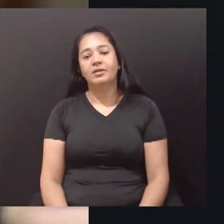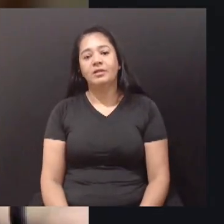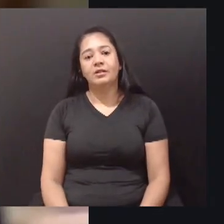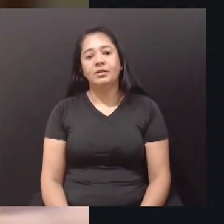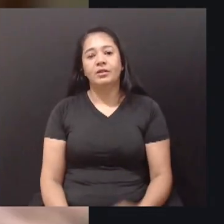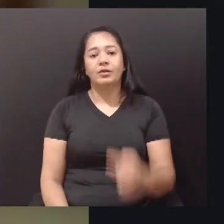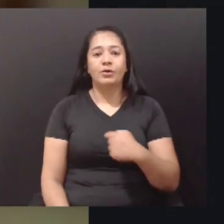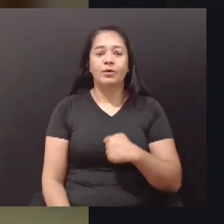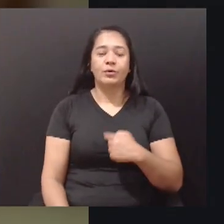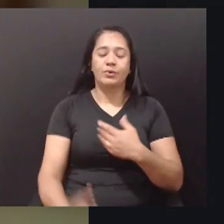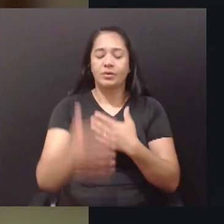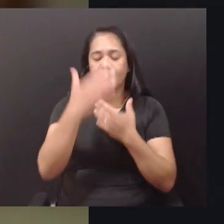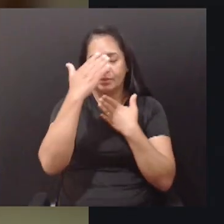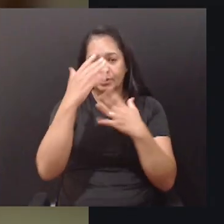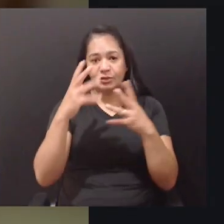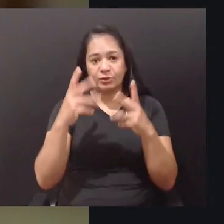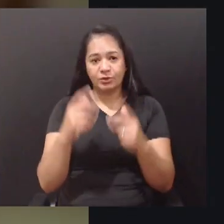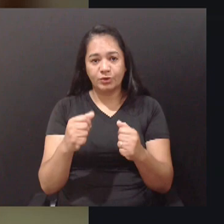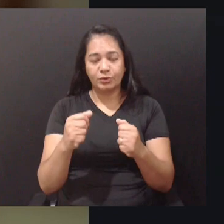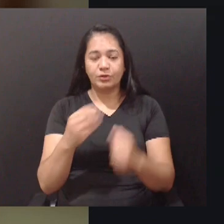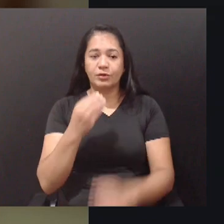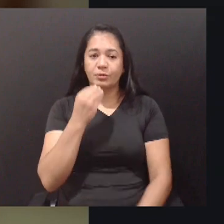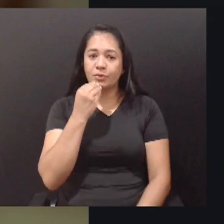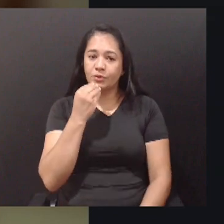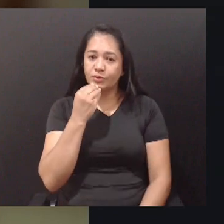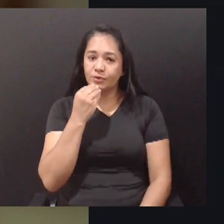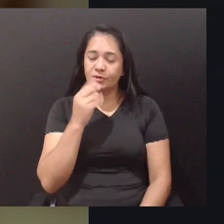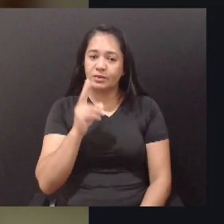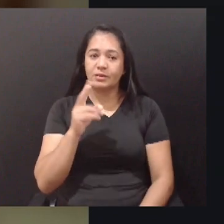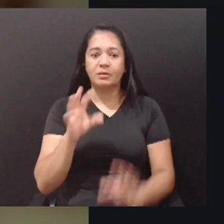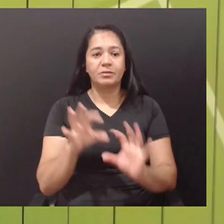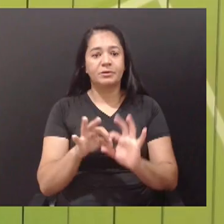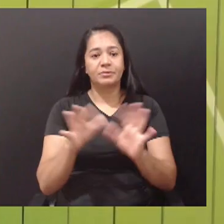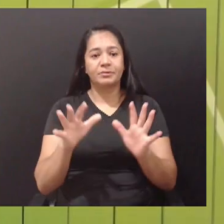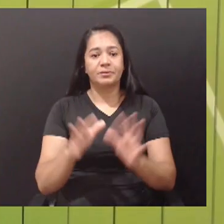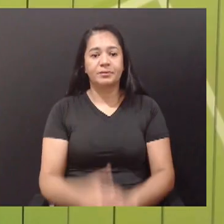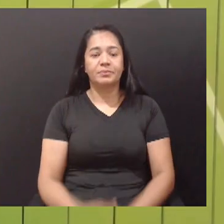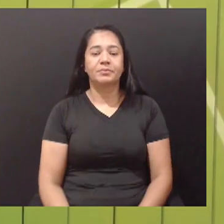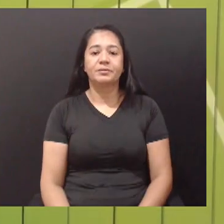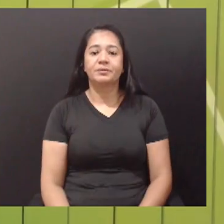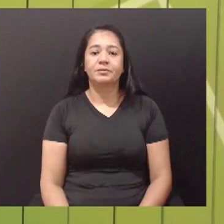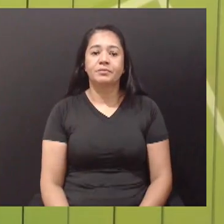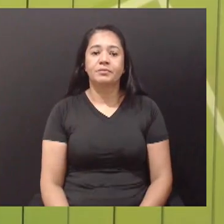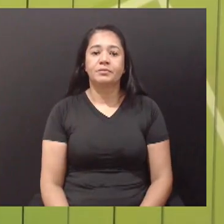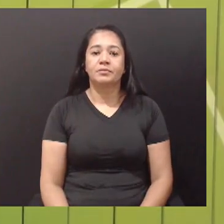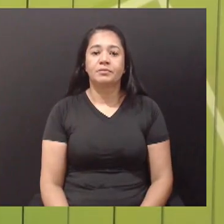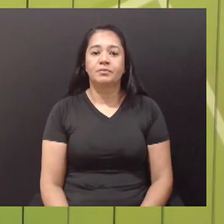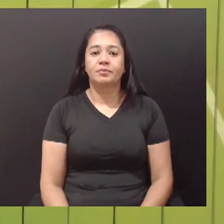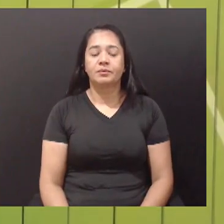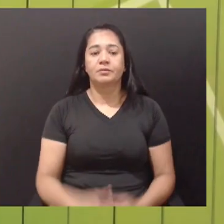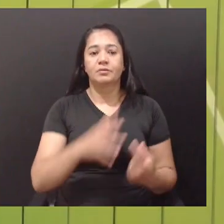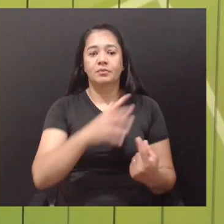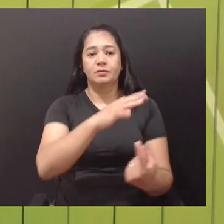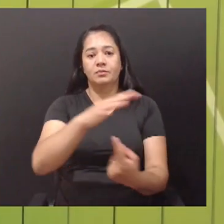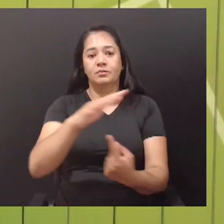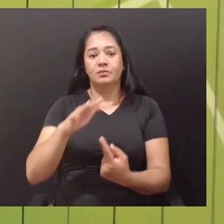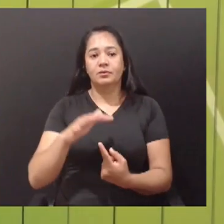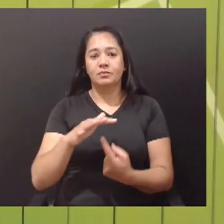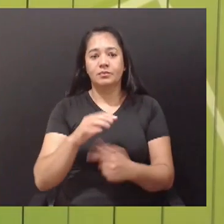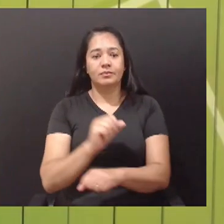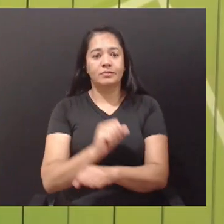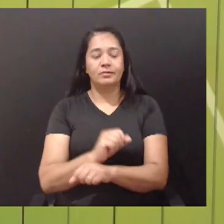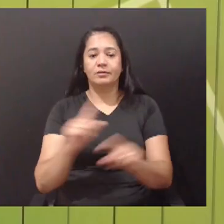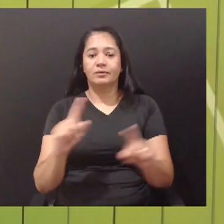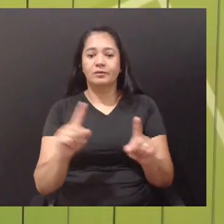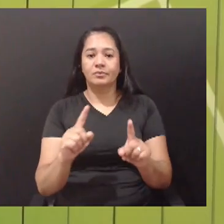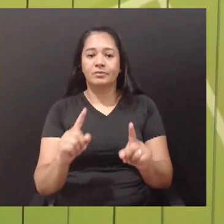Eu que agradeço a oportunidade e sempre à disposição. Tá certo? Então, olha só, o Giro Ambiental não para por aí.